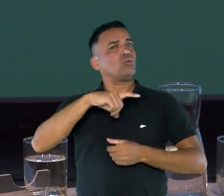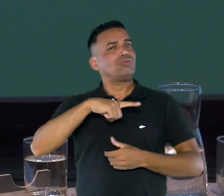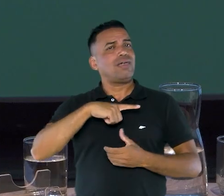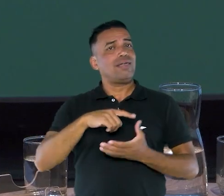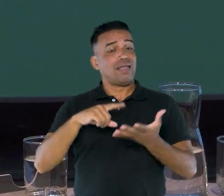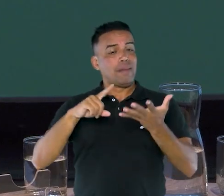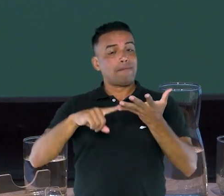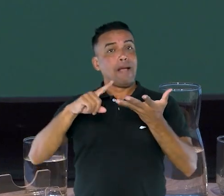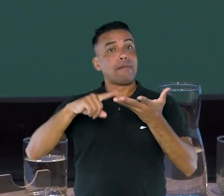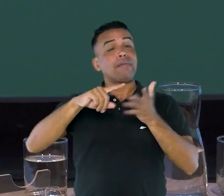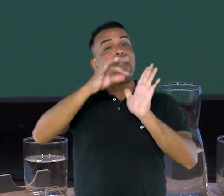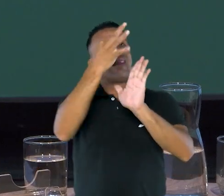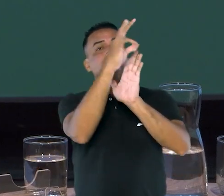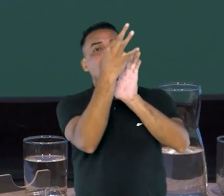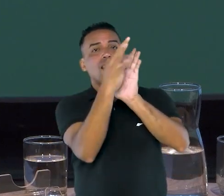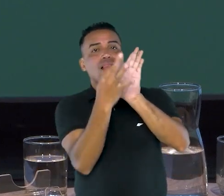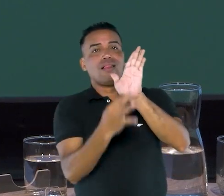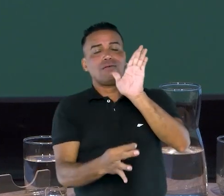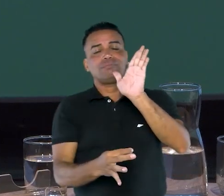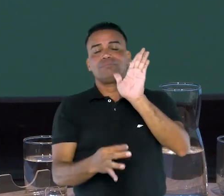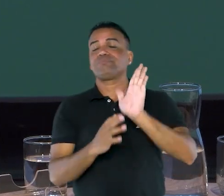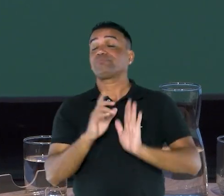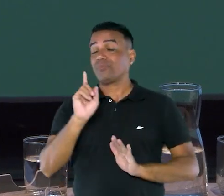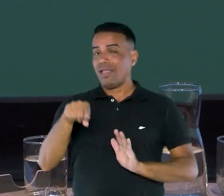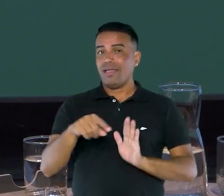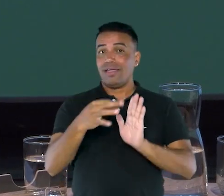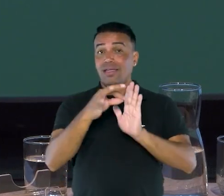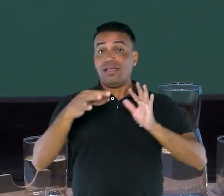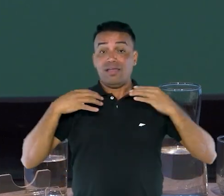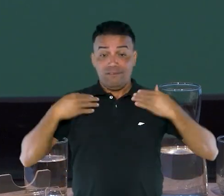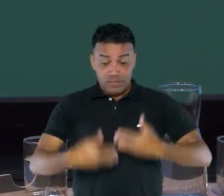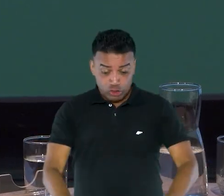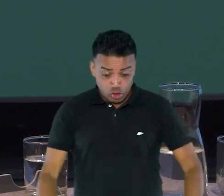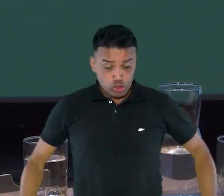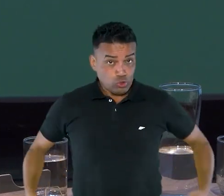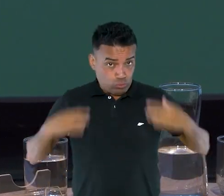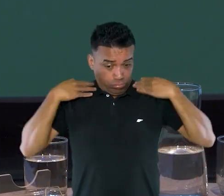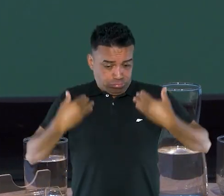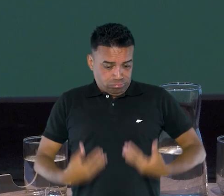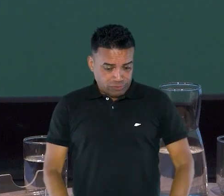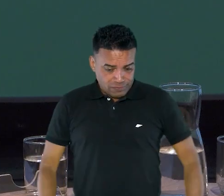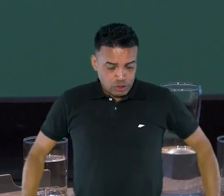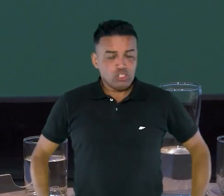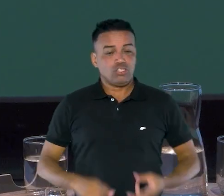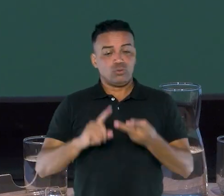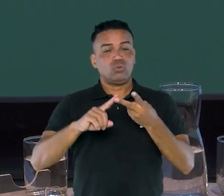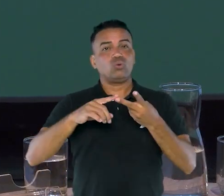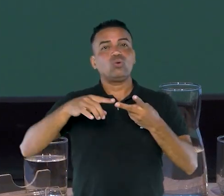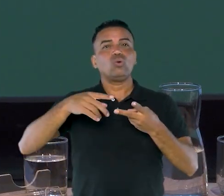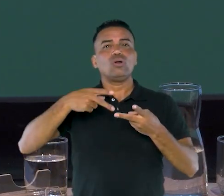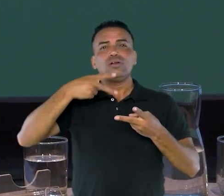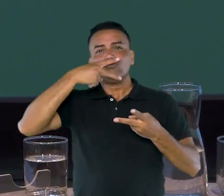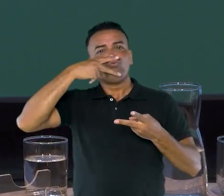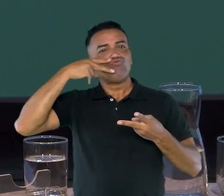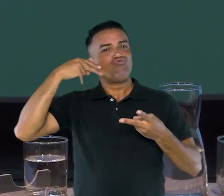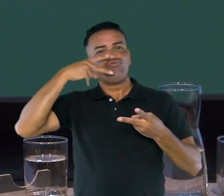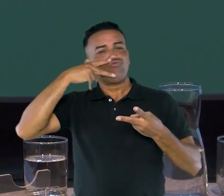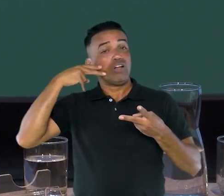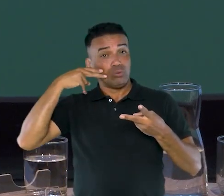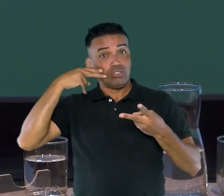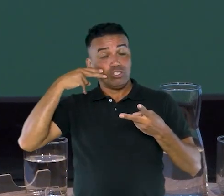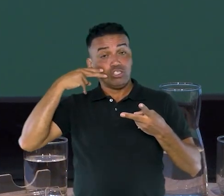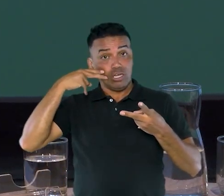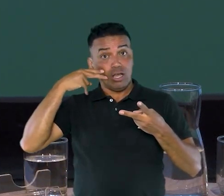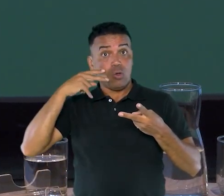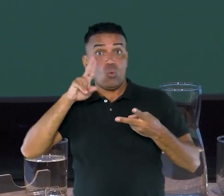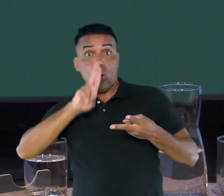Me dá. Ela me deu a lista. É assim, 2 vestidos, 2 calcinhas, porque você lava uma,